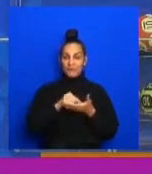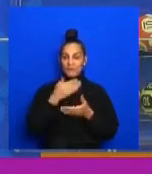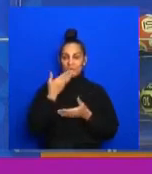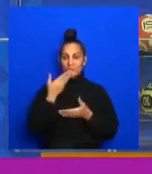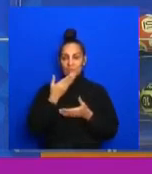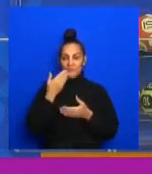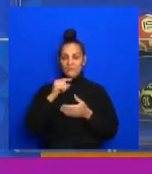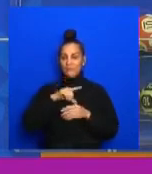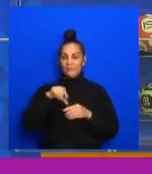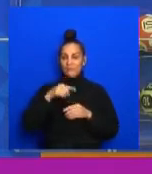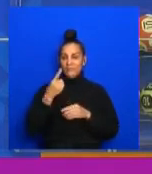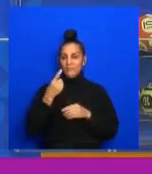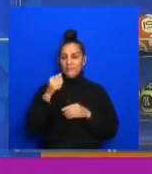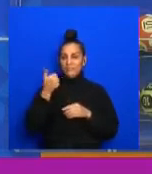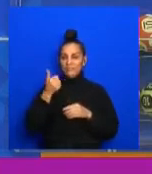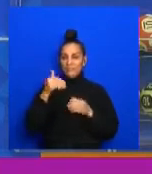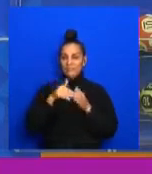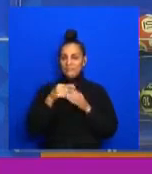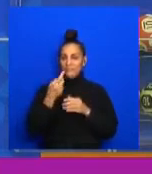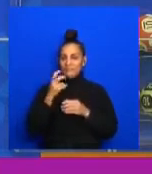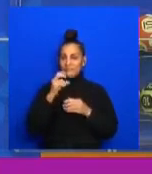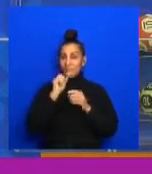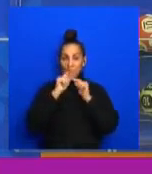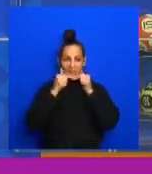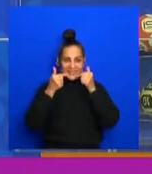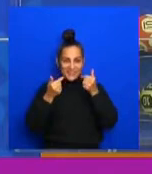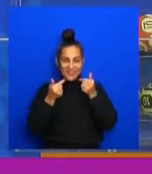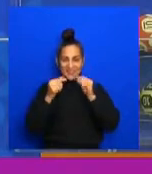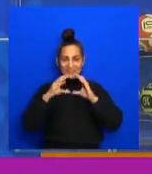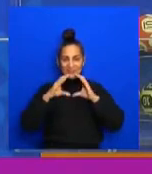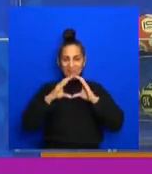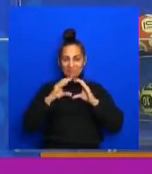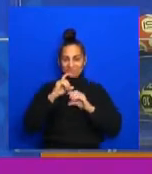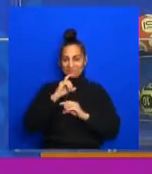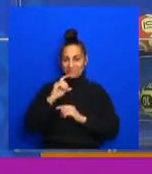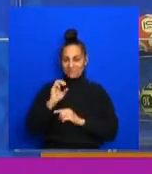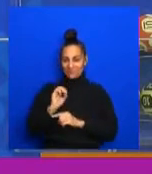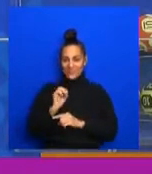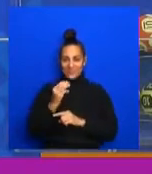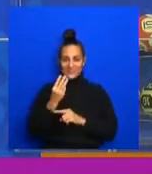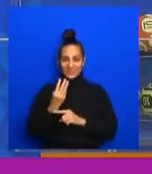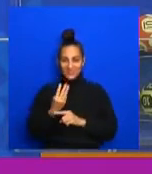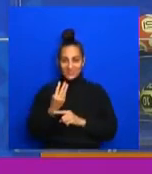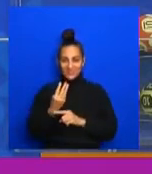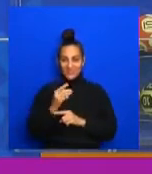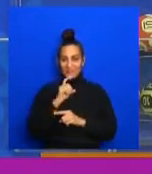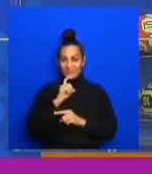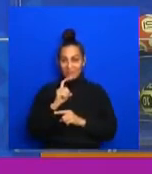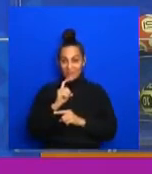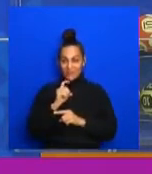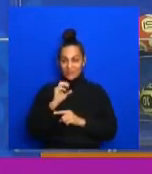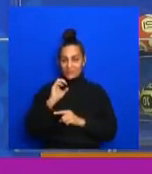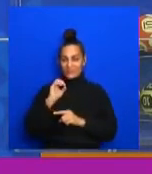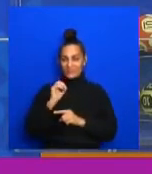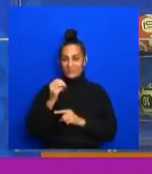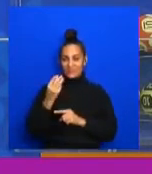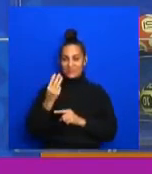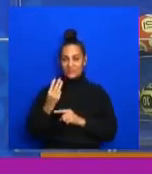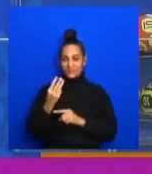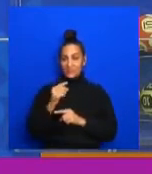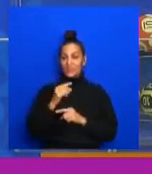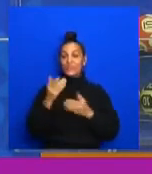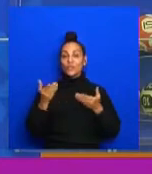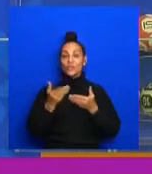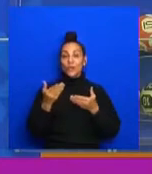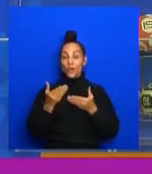Fácil acertando de 11 a 15 números. Boa sorte. Bola verde número 03. Verde 03.